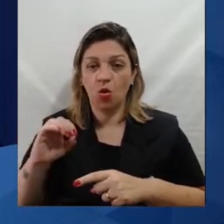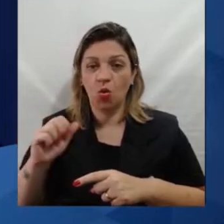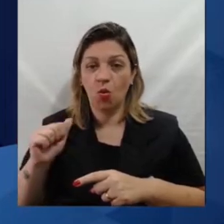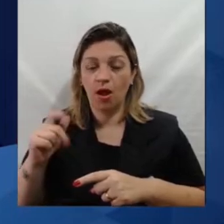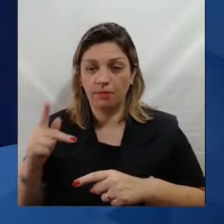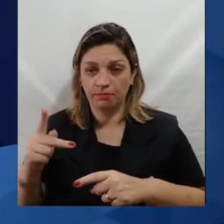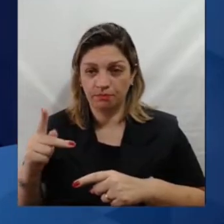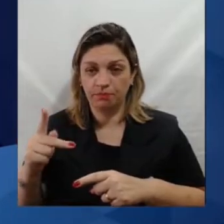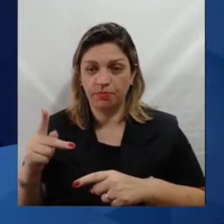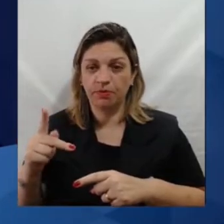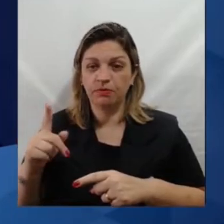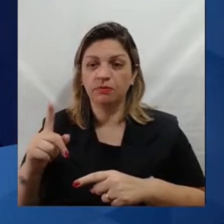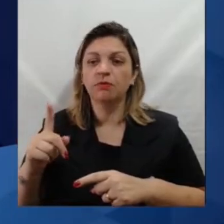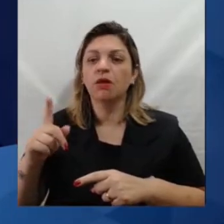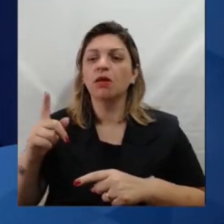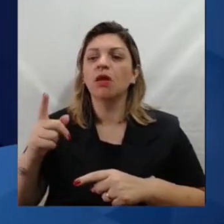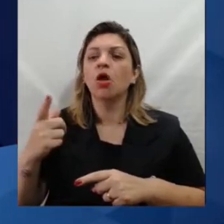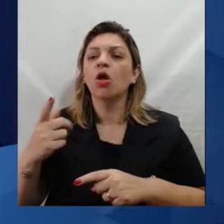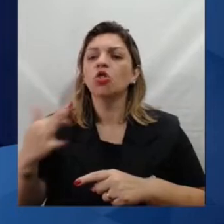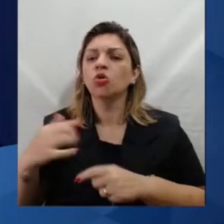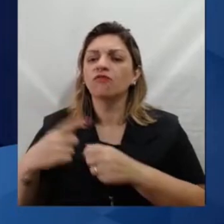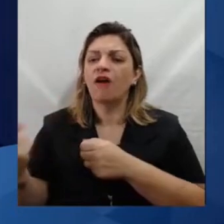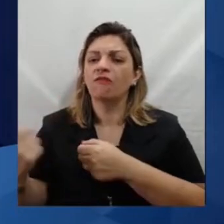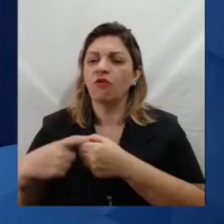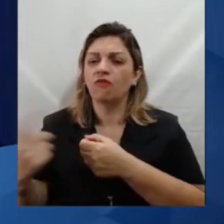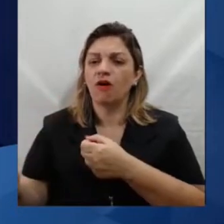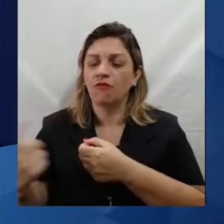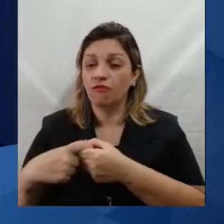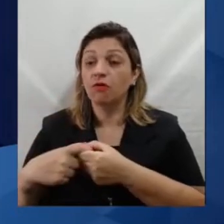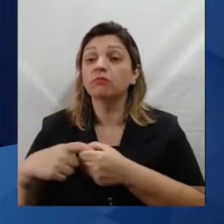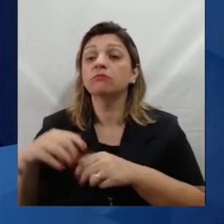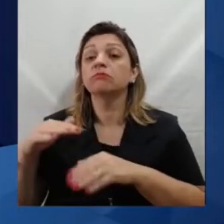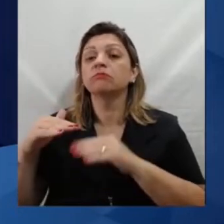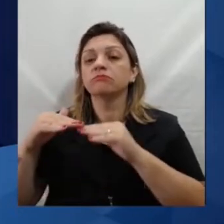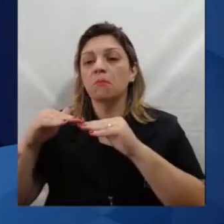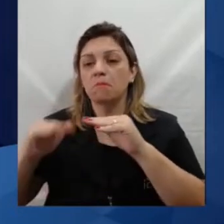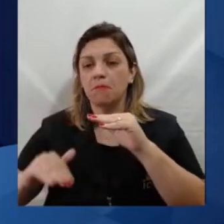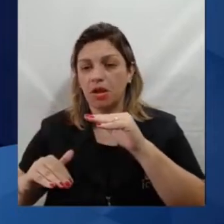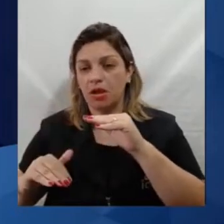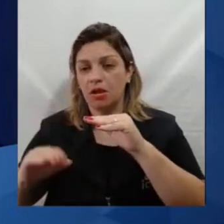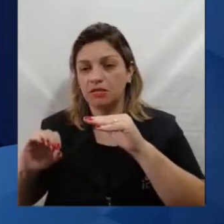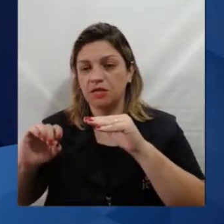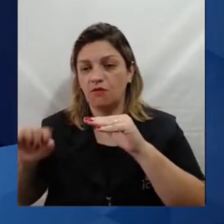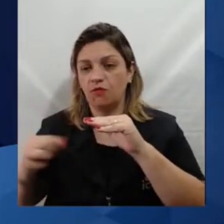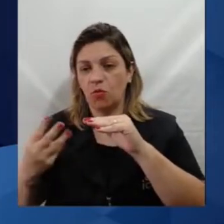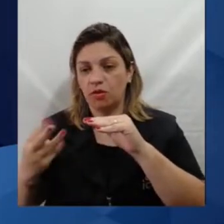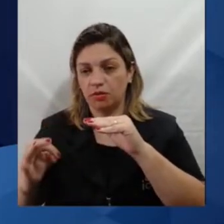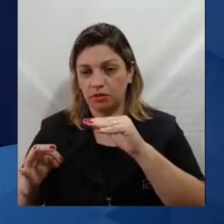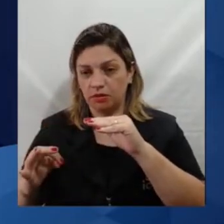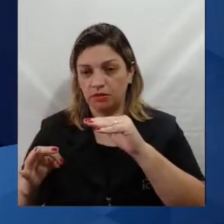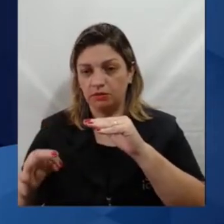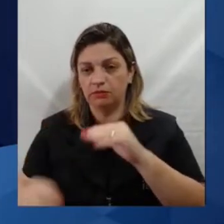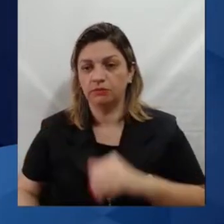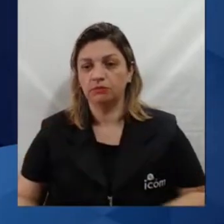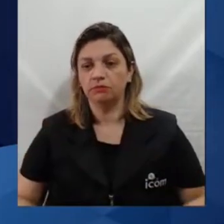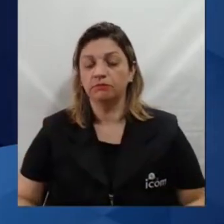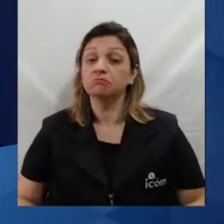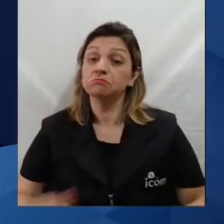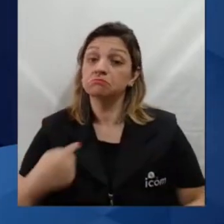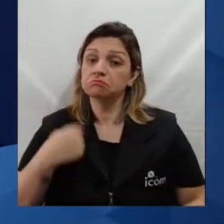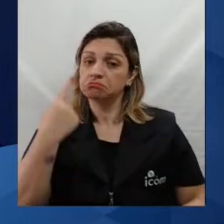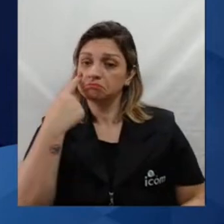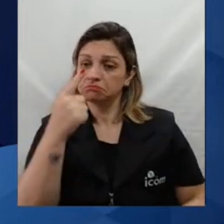dor intermitente, ele atingiu valores inferiores a 0,30. Então, nós podemos observar que os participantes